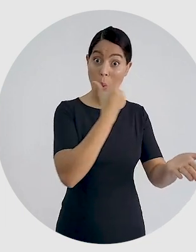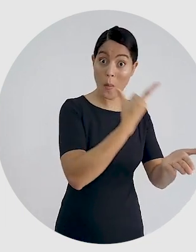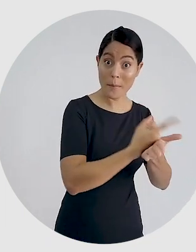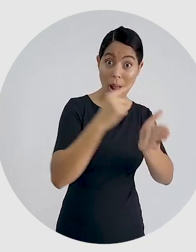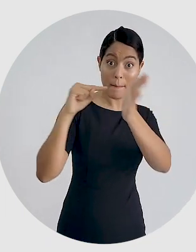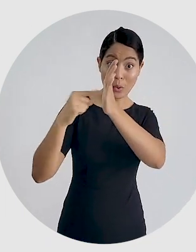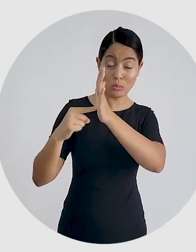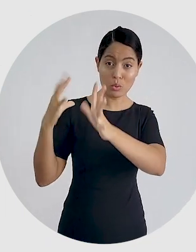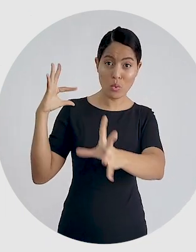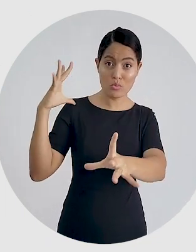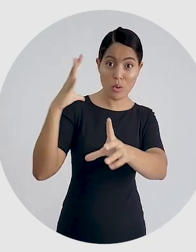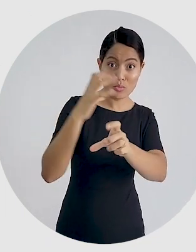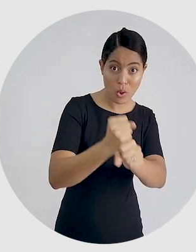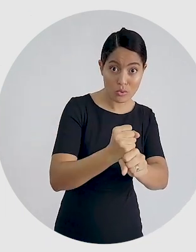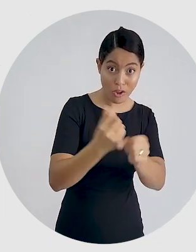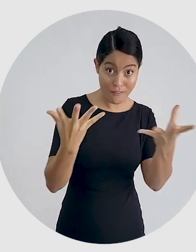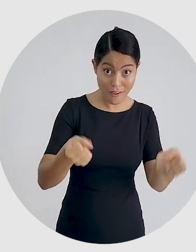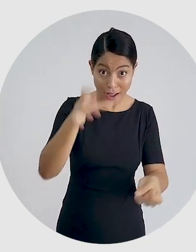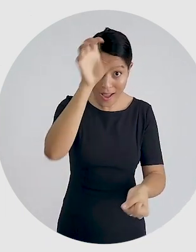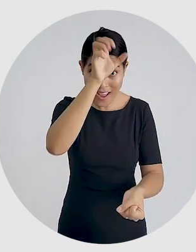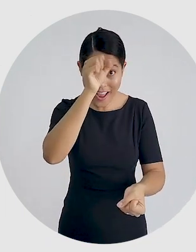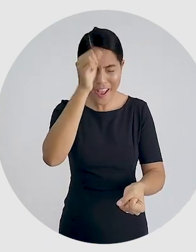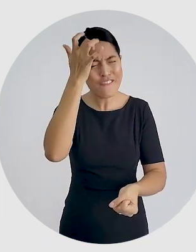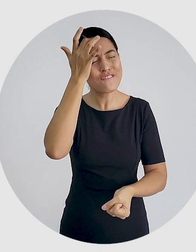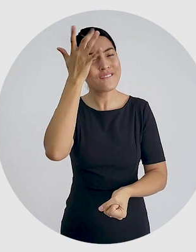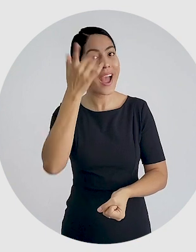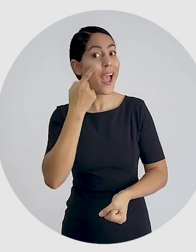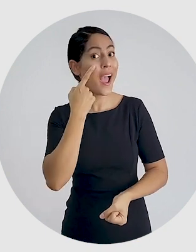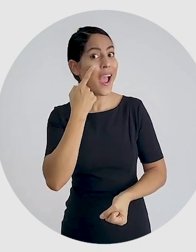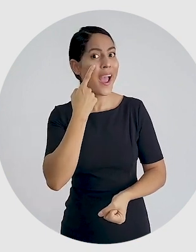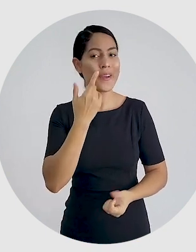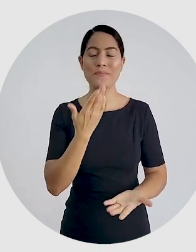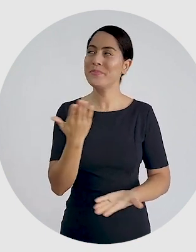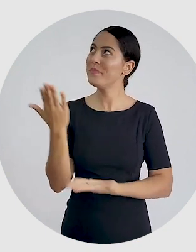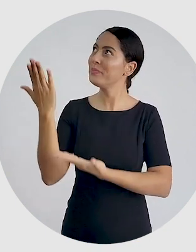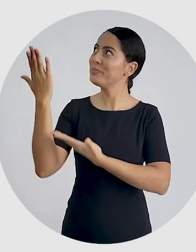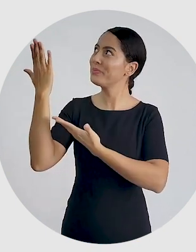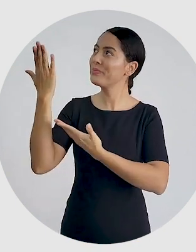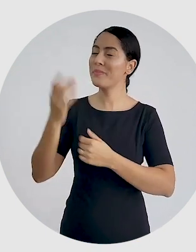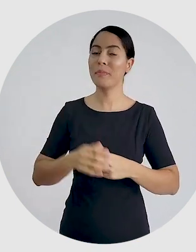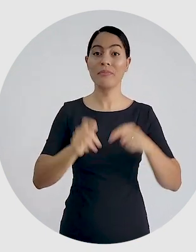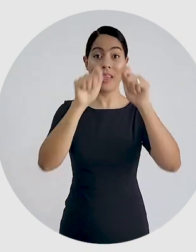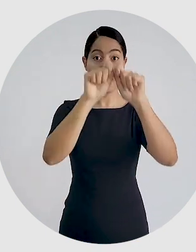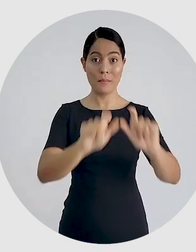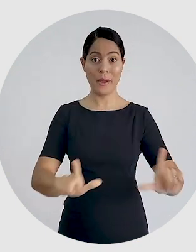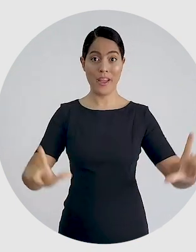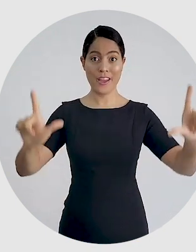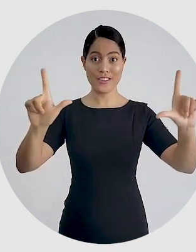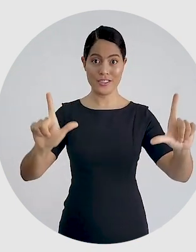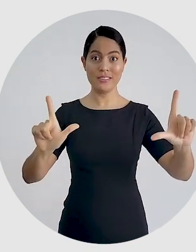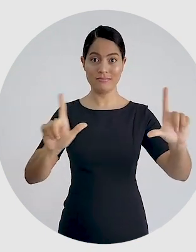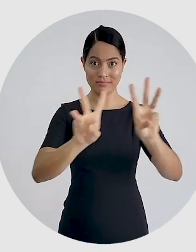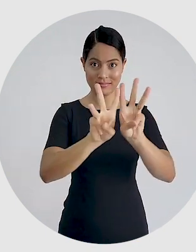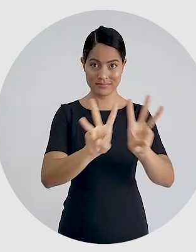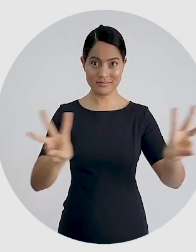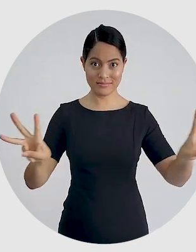Vamos aprender a comprar e acumular pontos em lojas virtuais? É muito fácil, veja só. Na